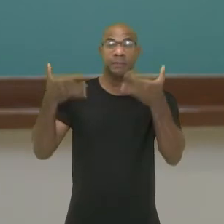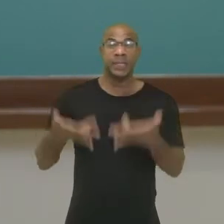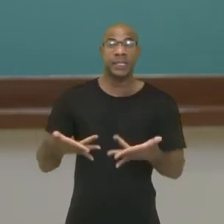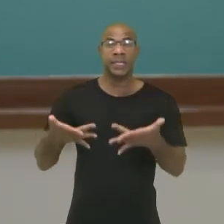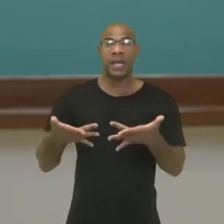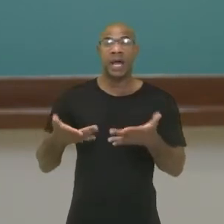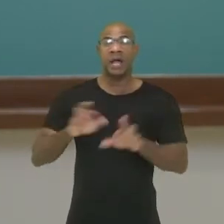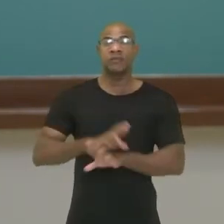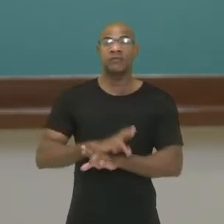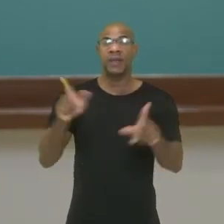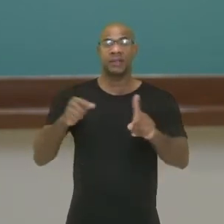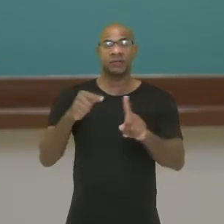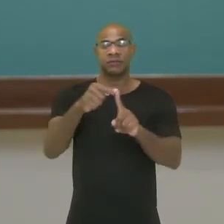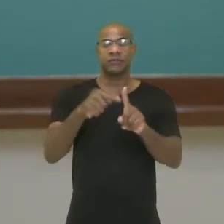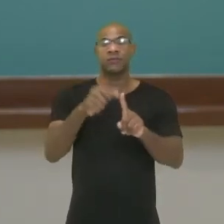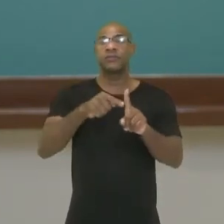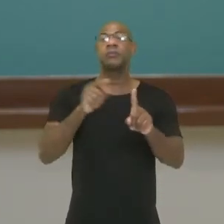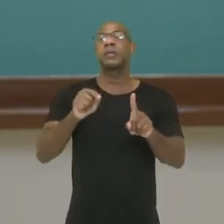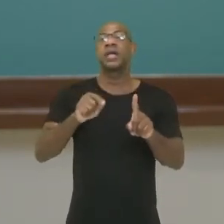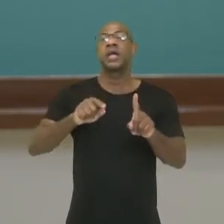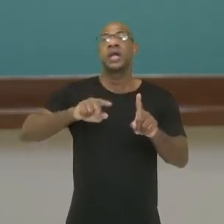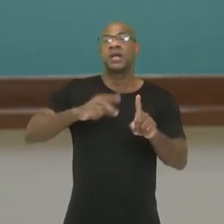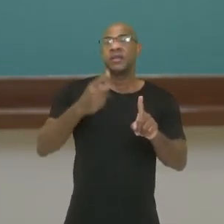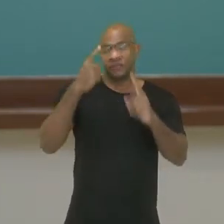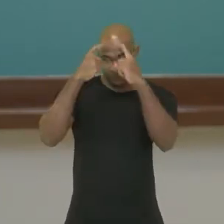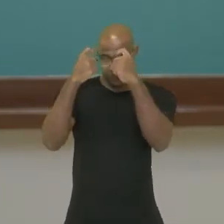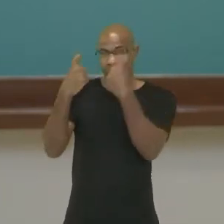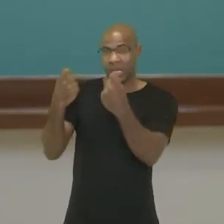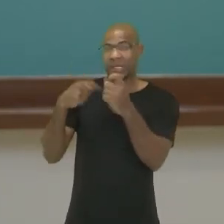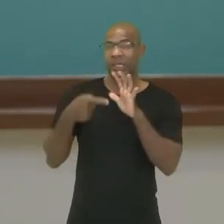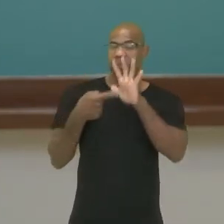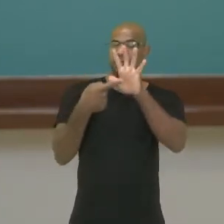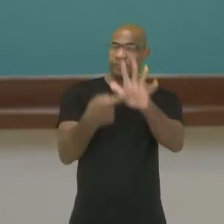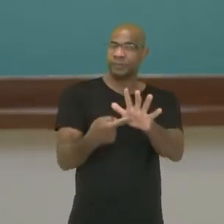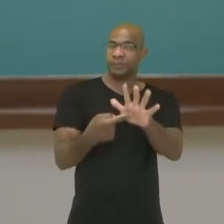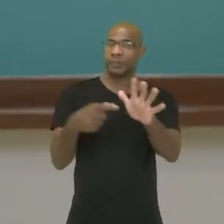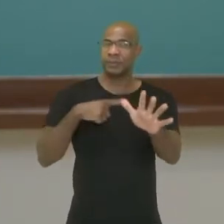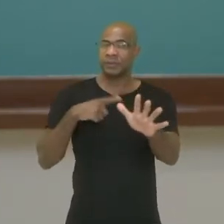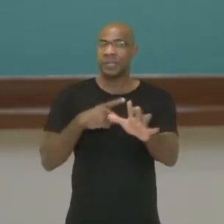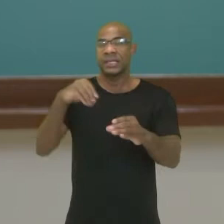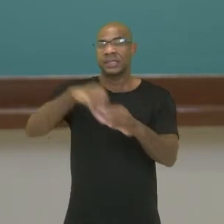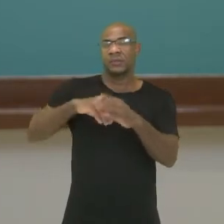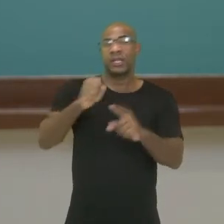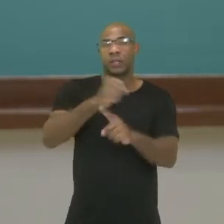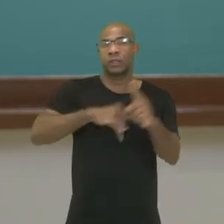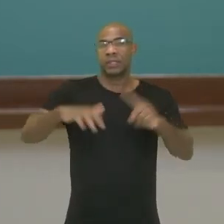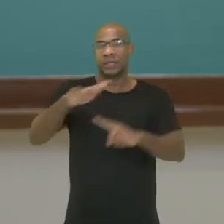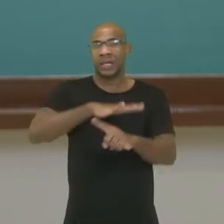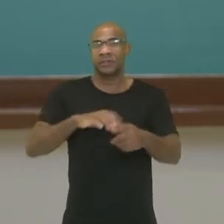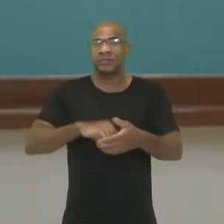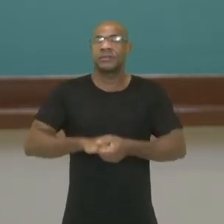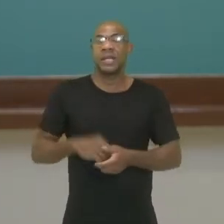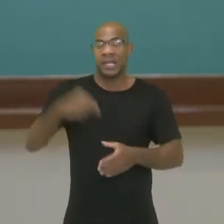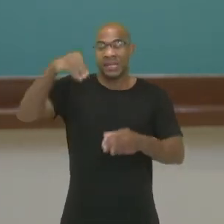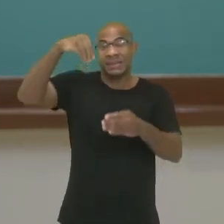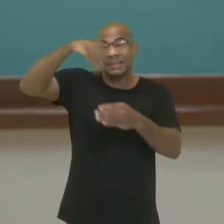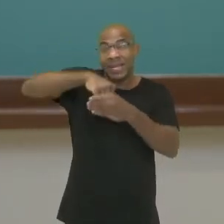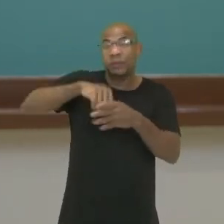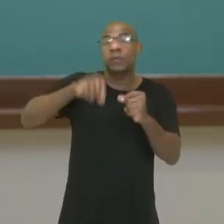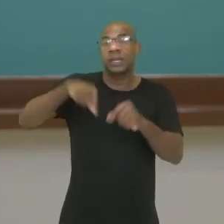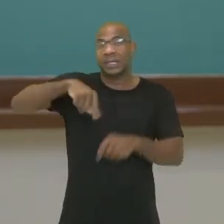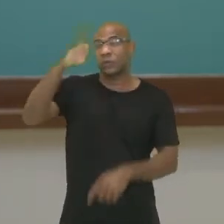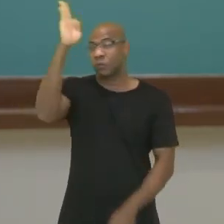as diferentes manifestações da violência, levando em consideração o contexto brasileiro.